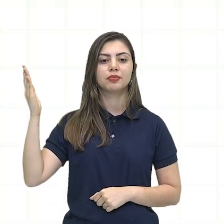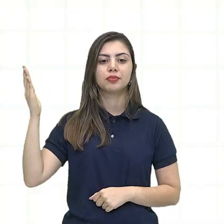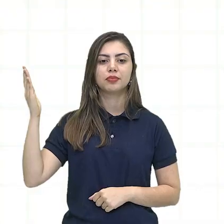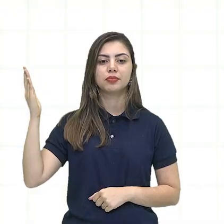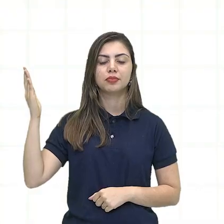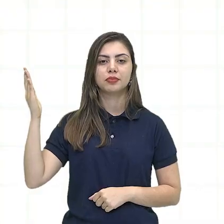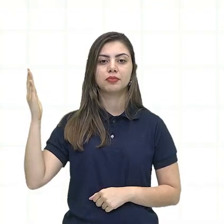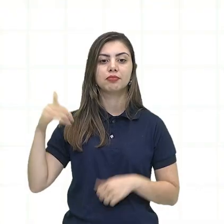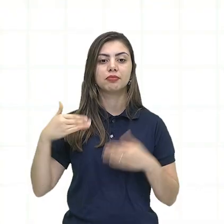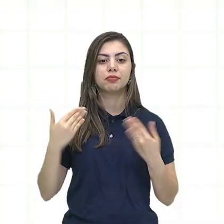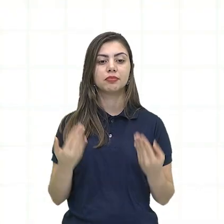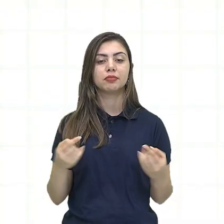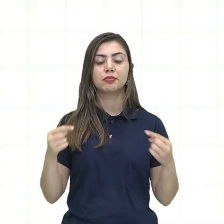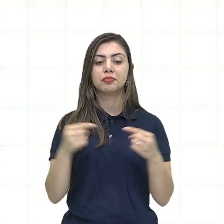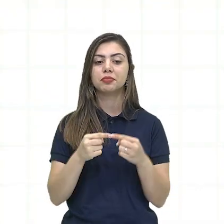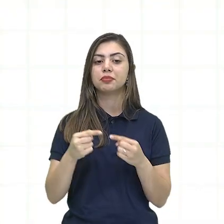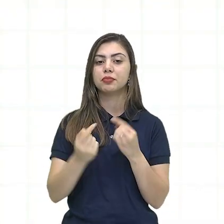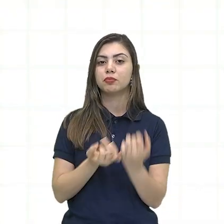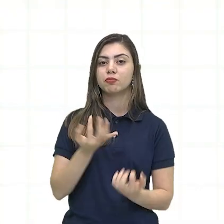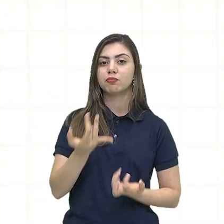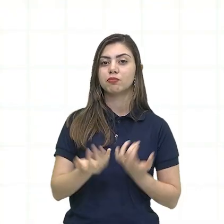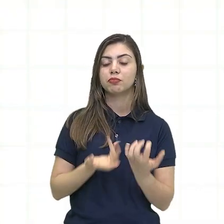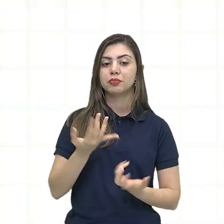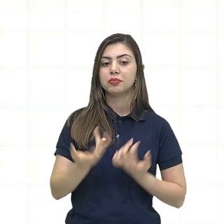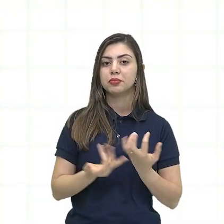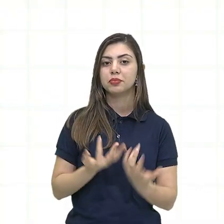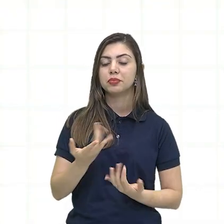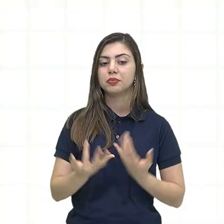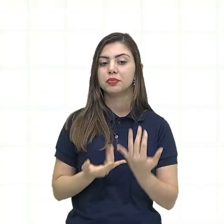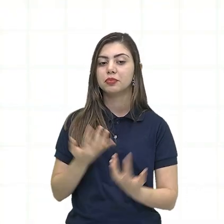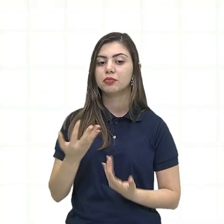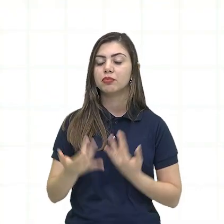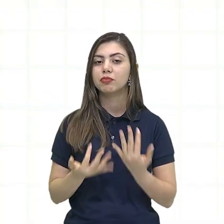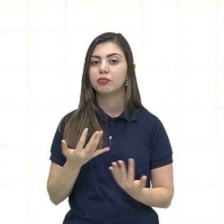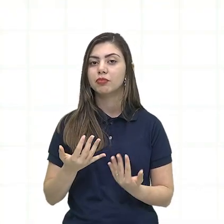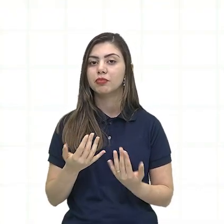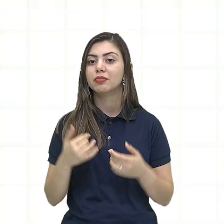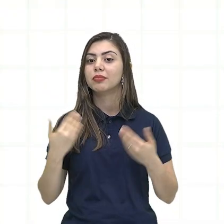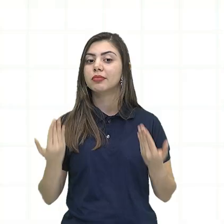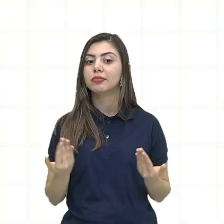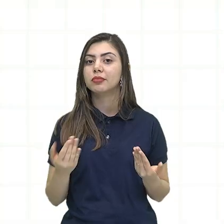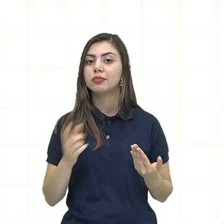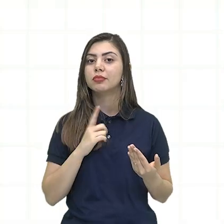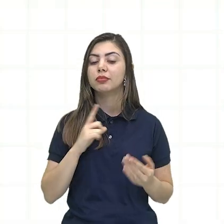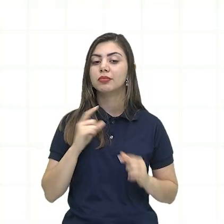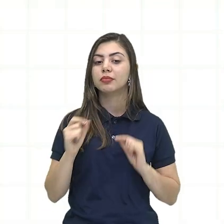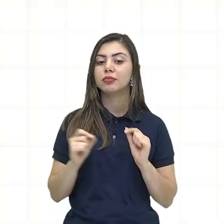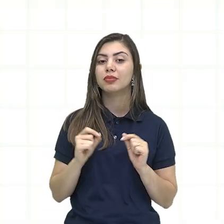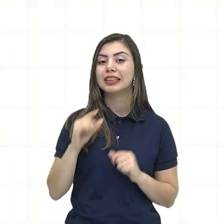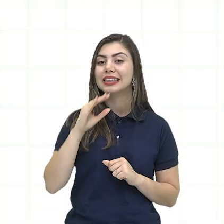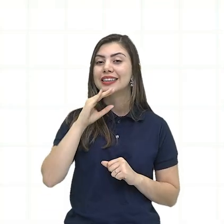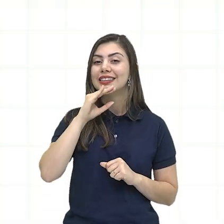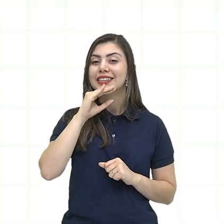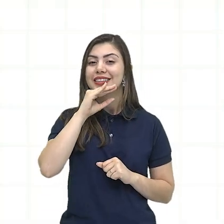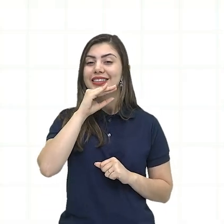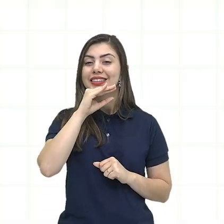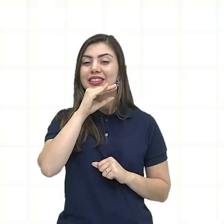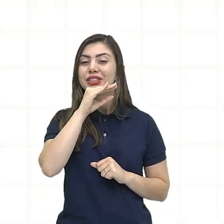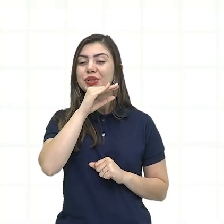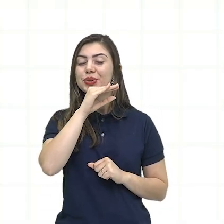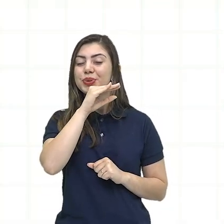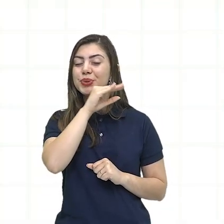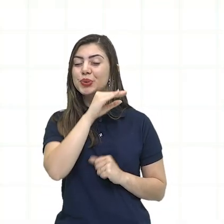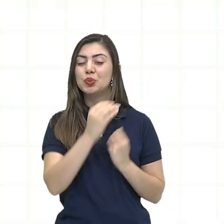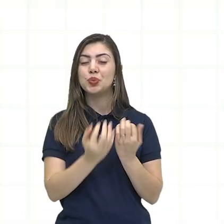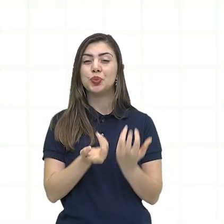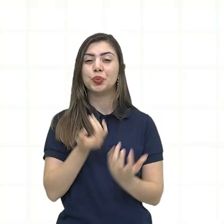aqui de combustão, ou seja, de queima, vai haver ali a liberação do calor, né, e